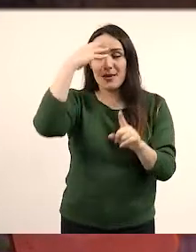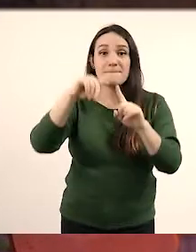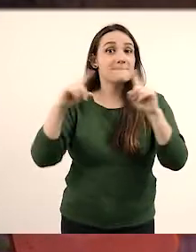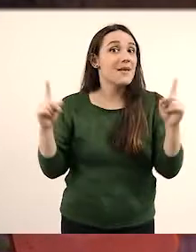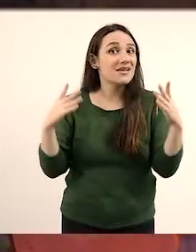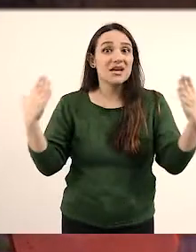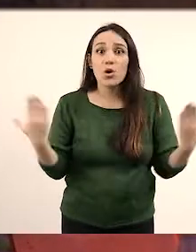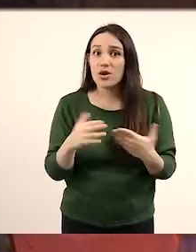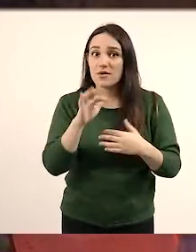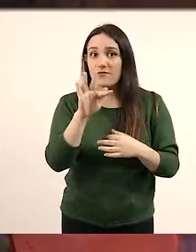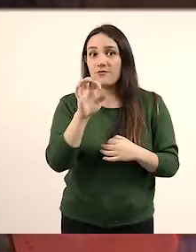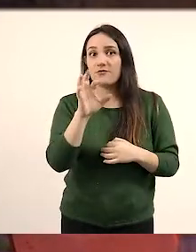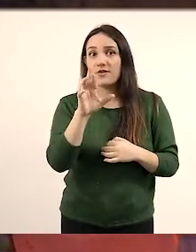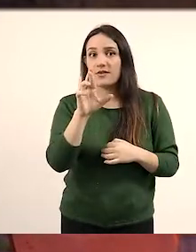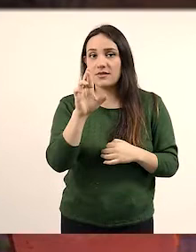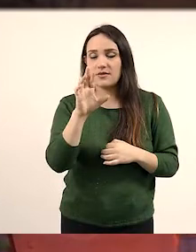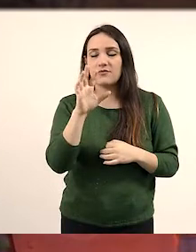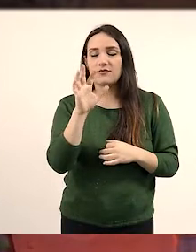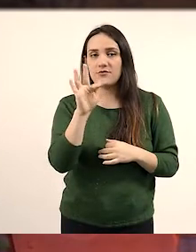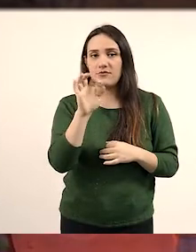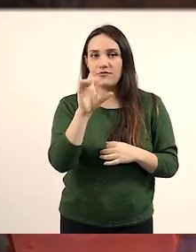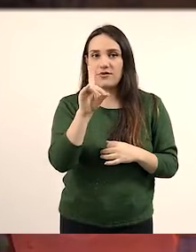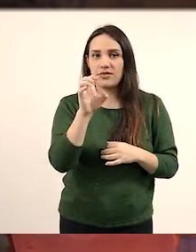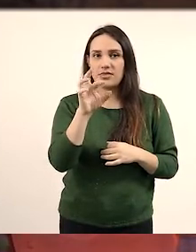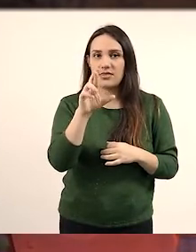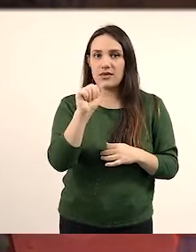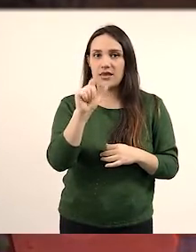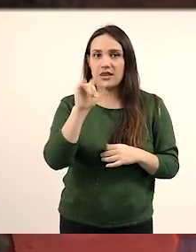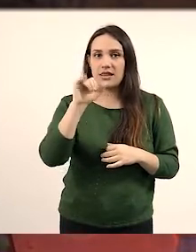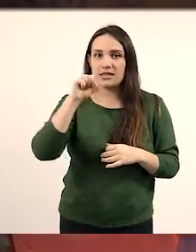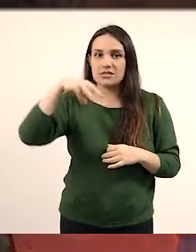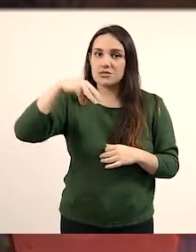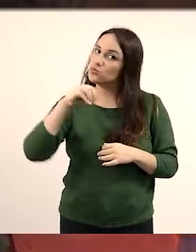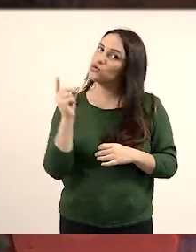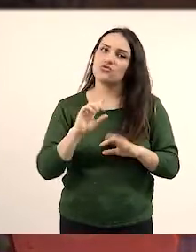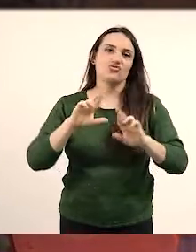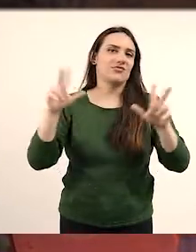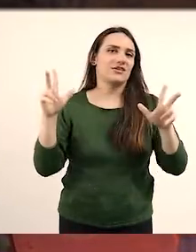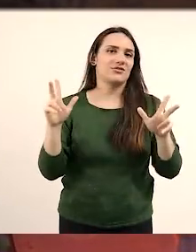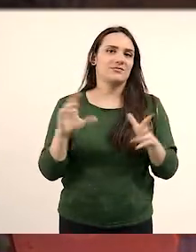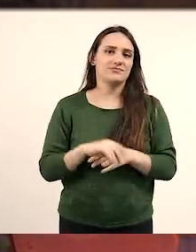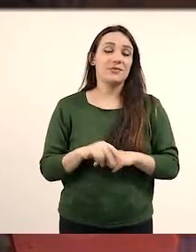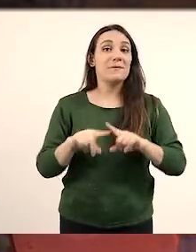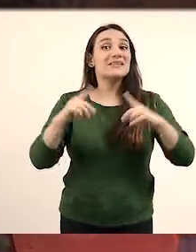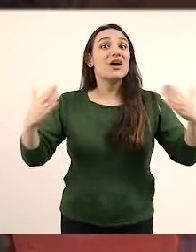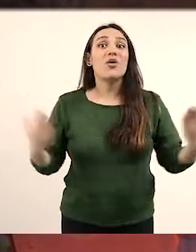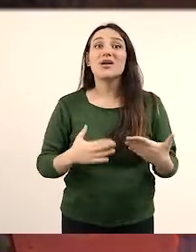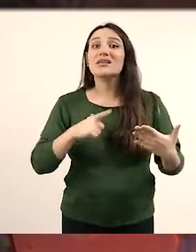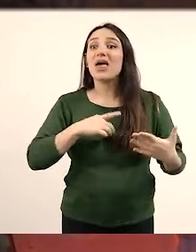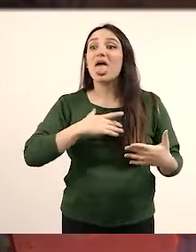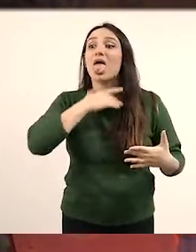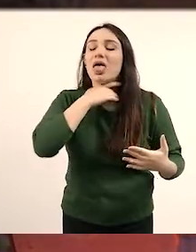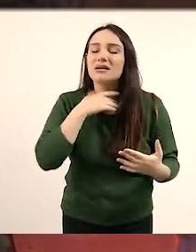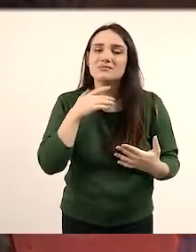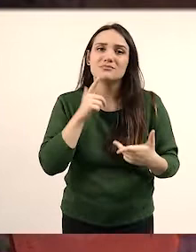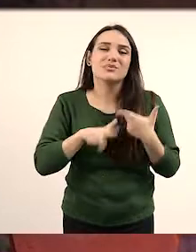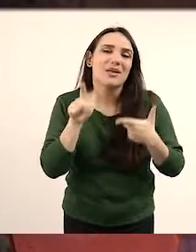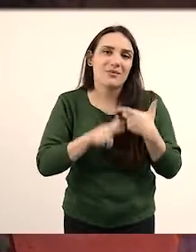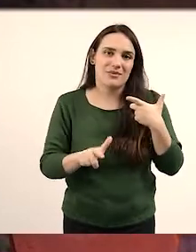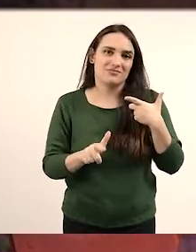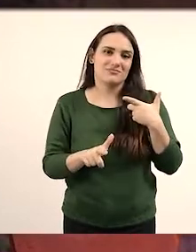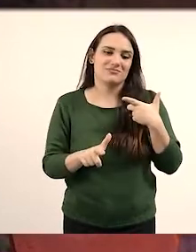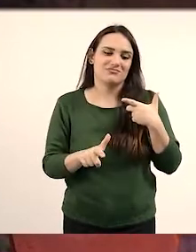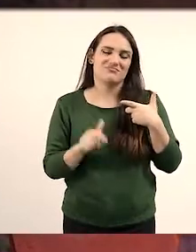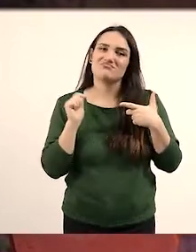essa crise que nós estamos vivendo no Brasil hoje afeta diretamente a federação e, reflexamente,